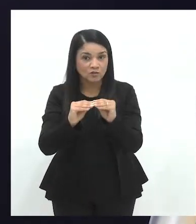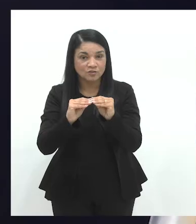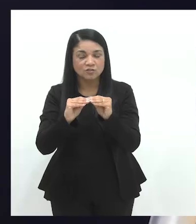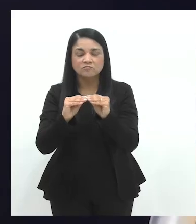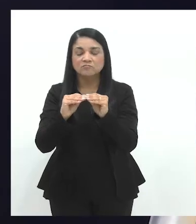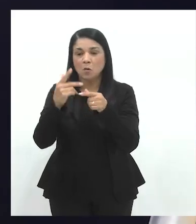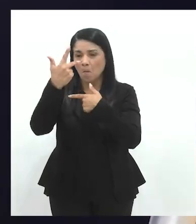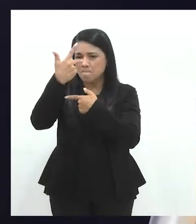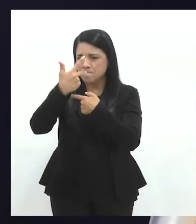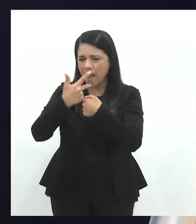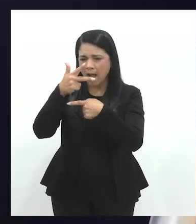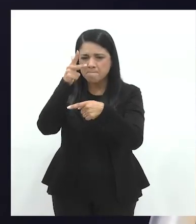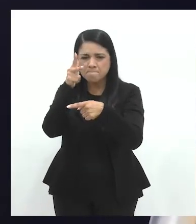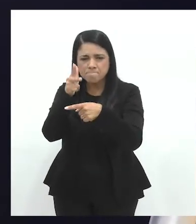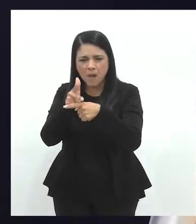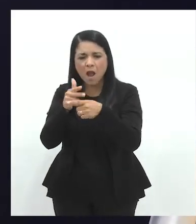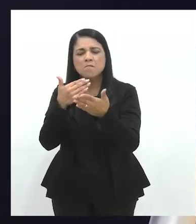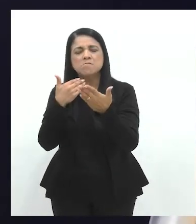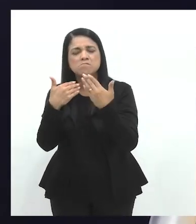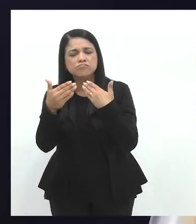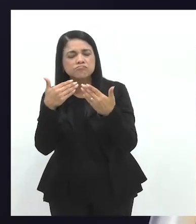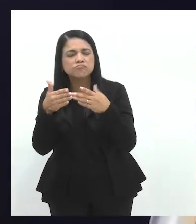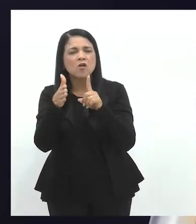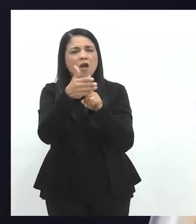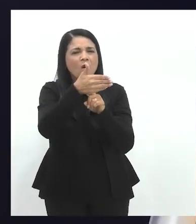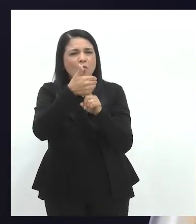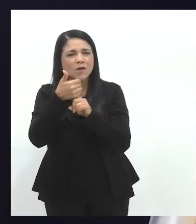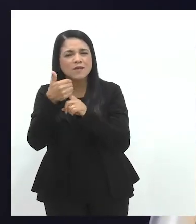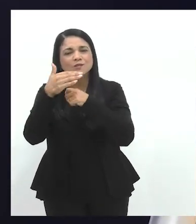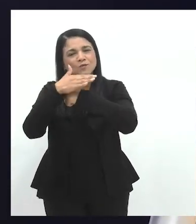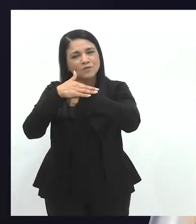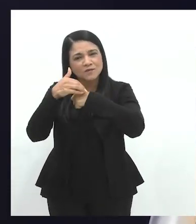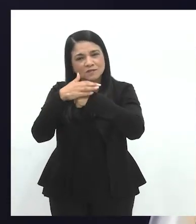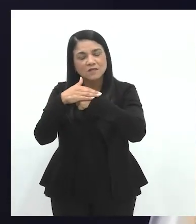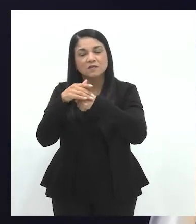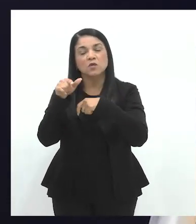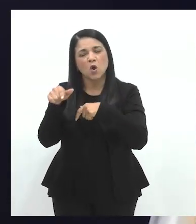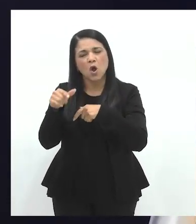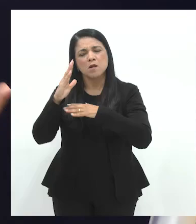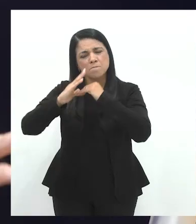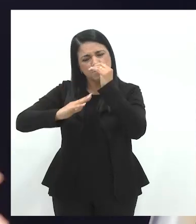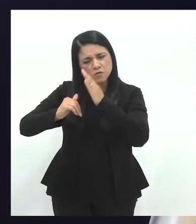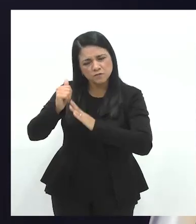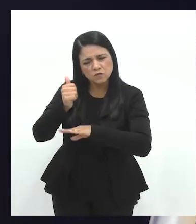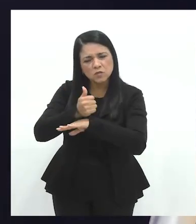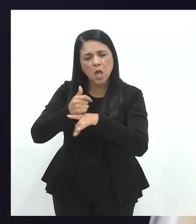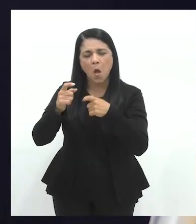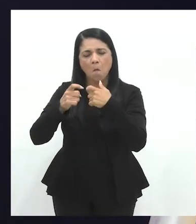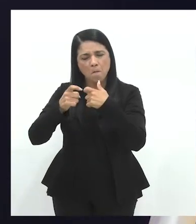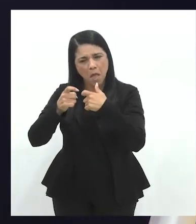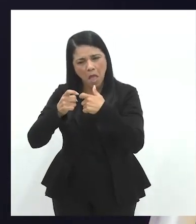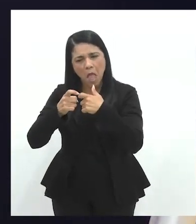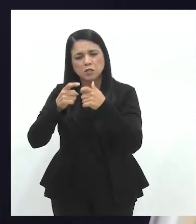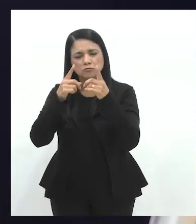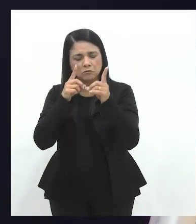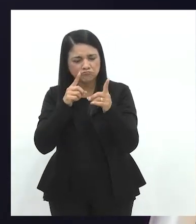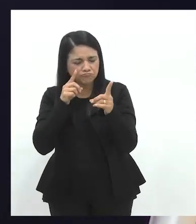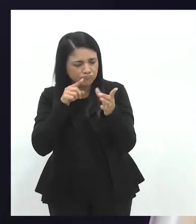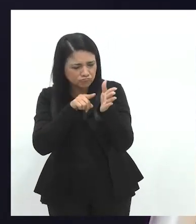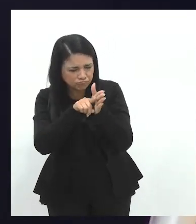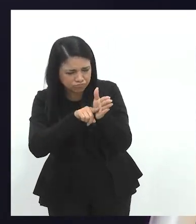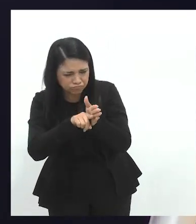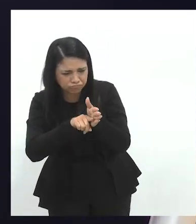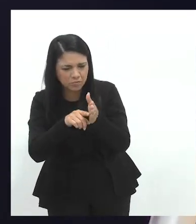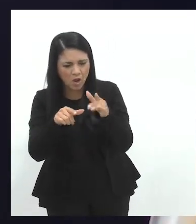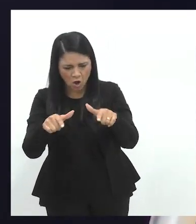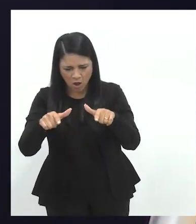ela em chamada de vídeo. Entendi. Conversando, confortando, falando, olha, ele foi profissional, ele só olhou para os sintomas, ele fechou o